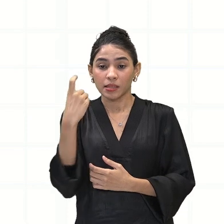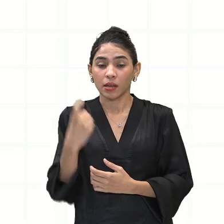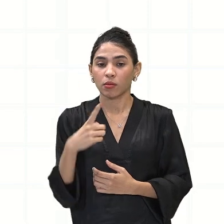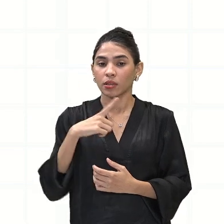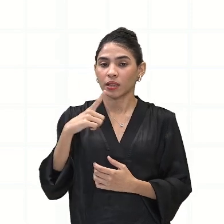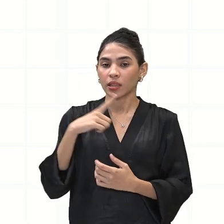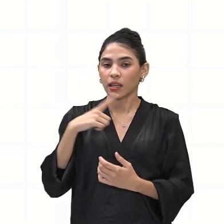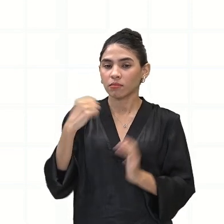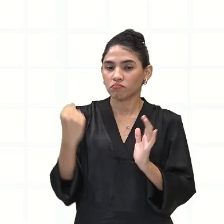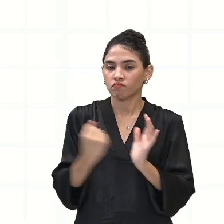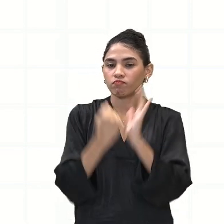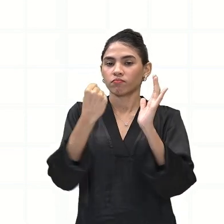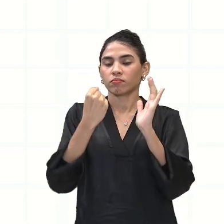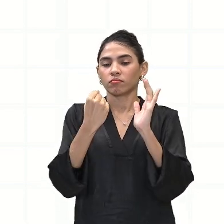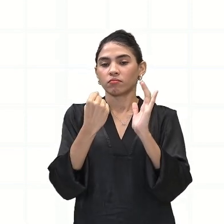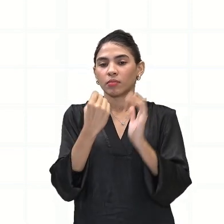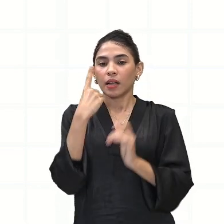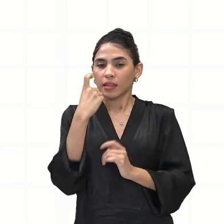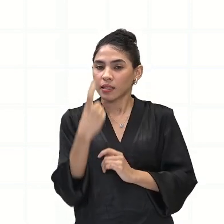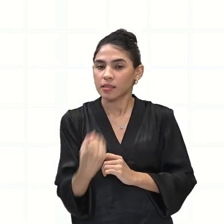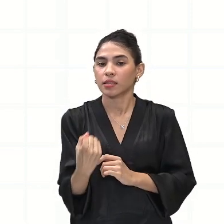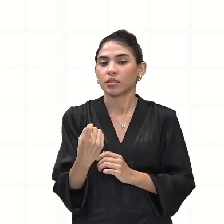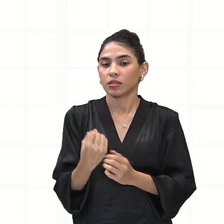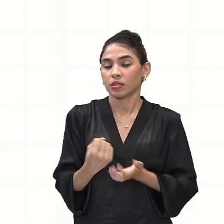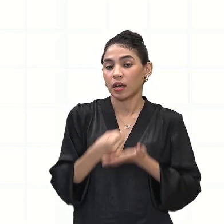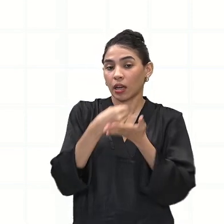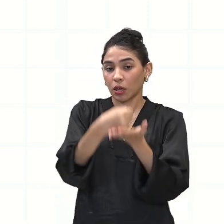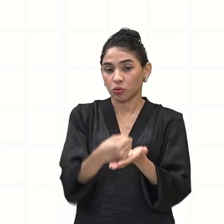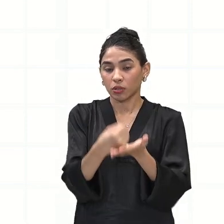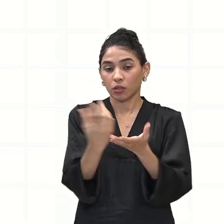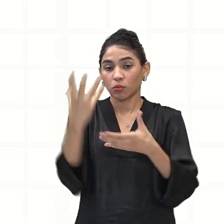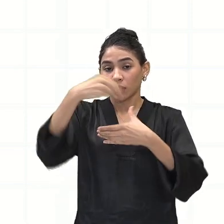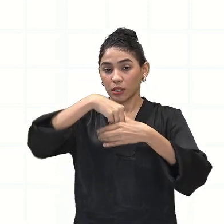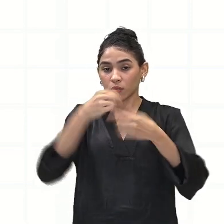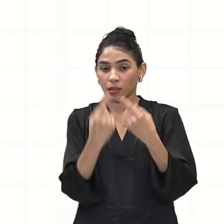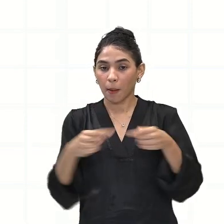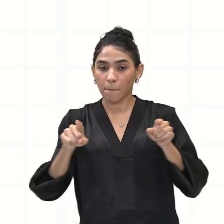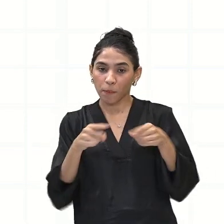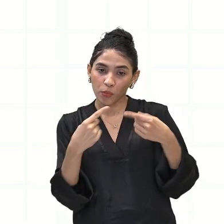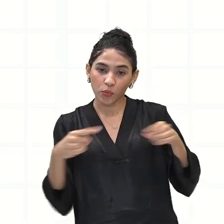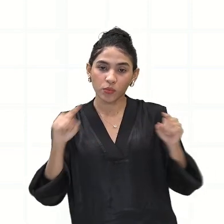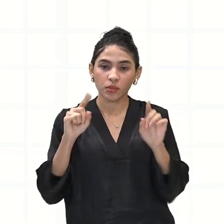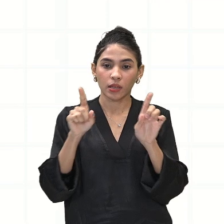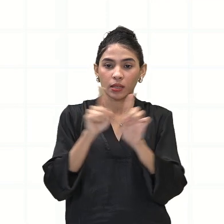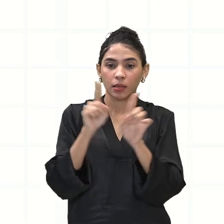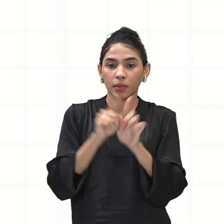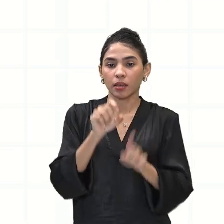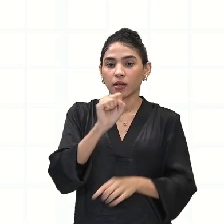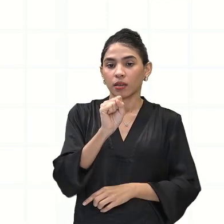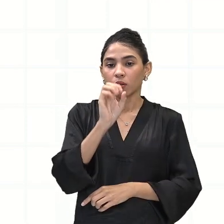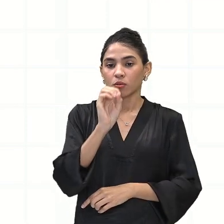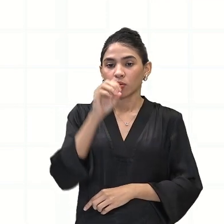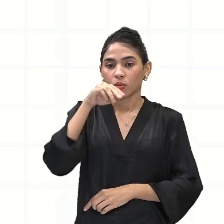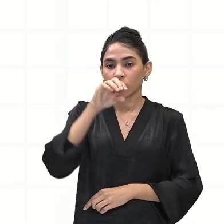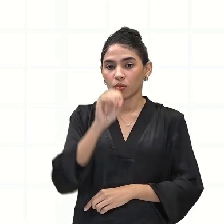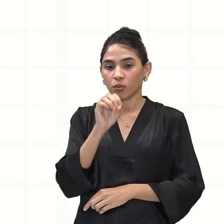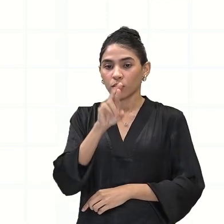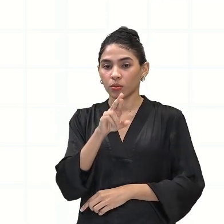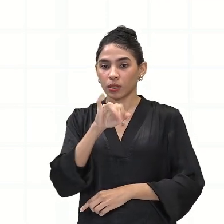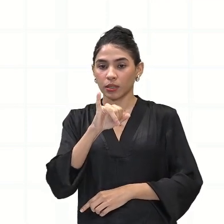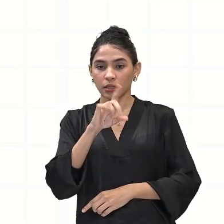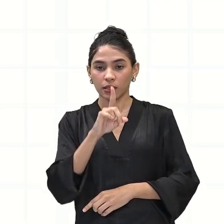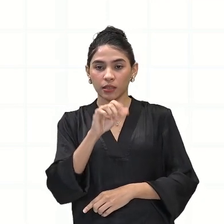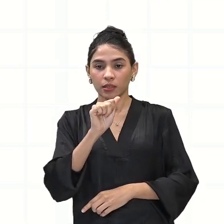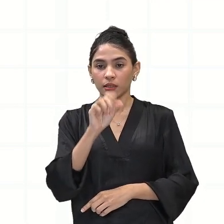auditivo marcante, contribuindo para a musicalidade, ritmo e sonoridade do texto. Mais